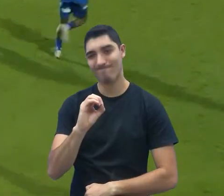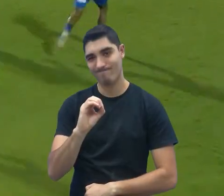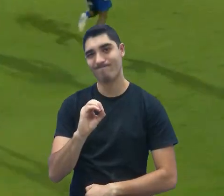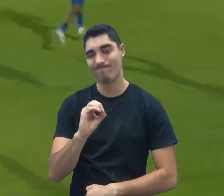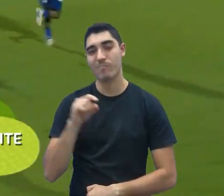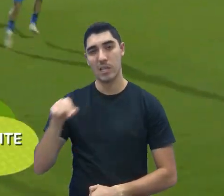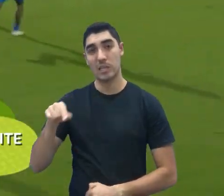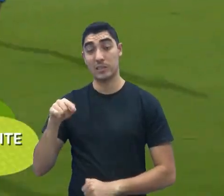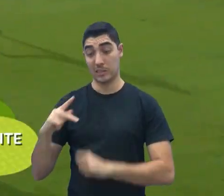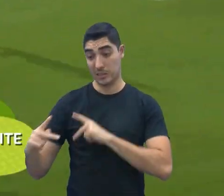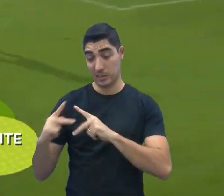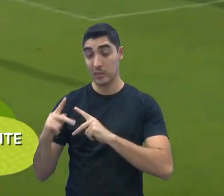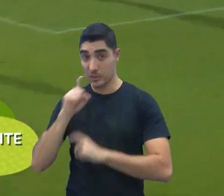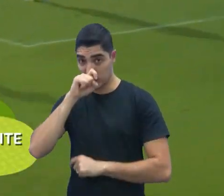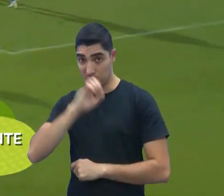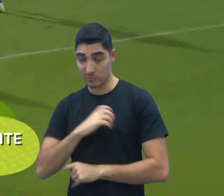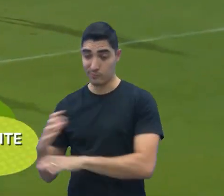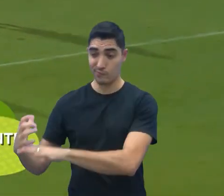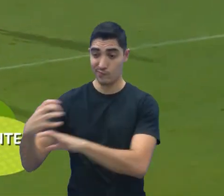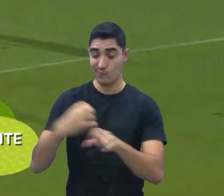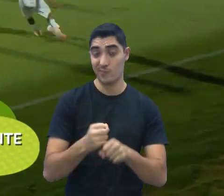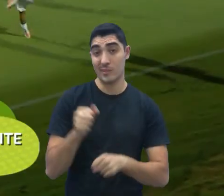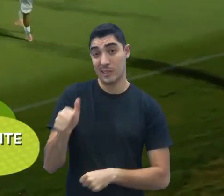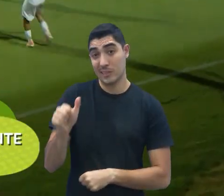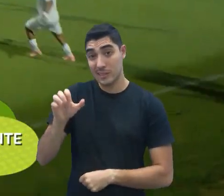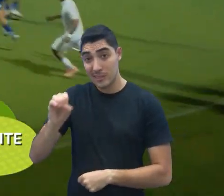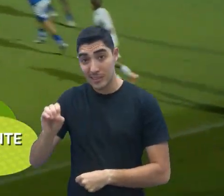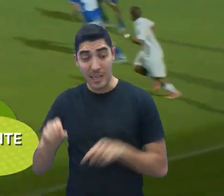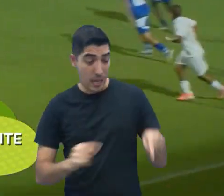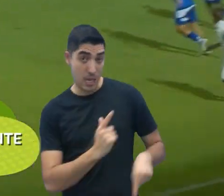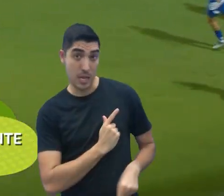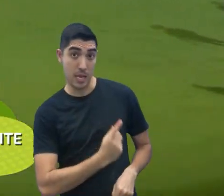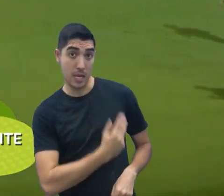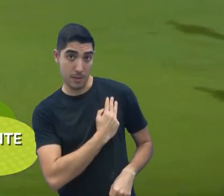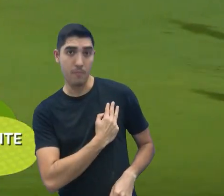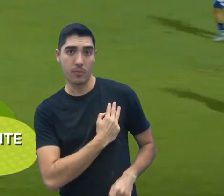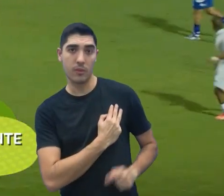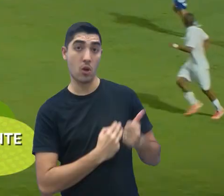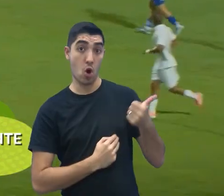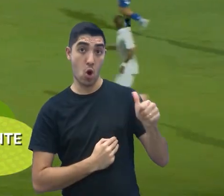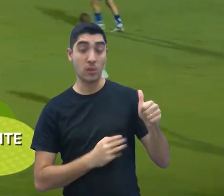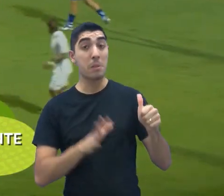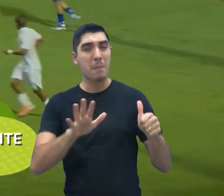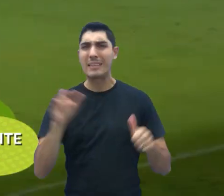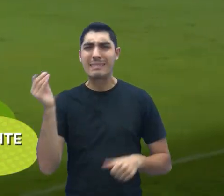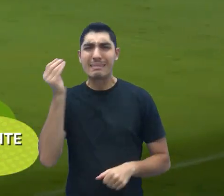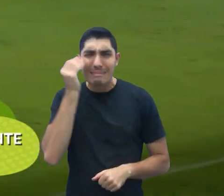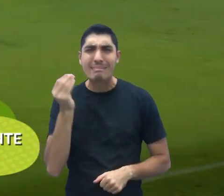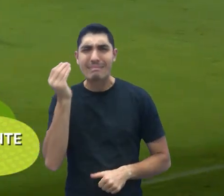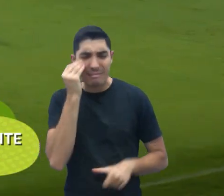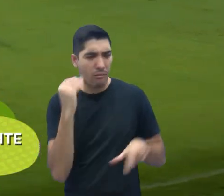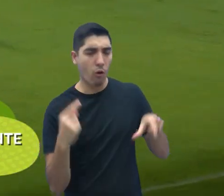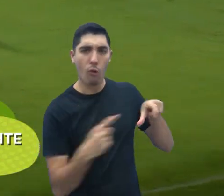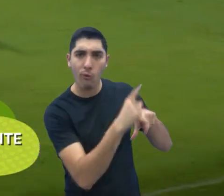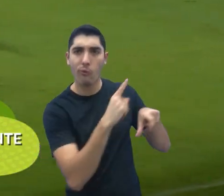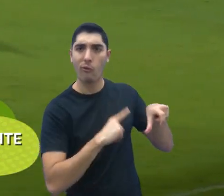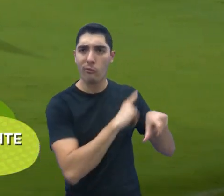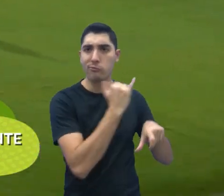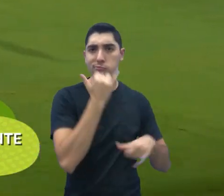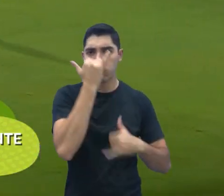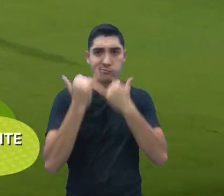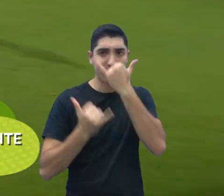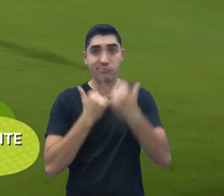O Carcará, com vantagem numérica, tentava, mas a pontaria não era das melhores. Gabriel Afonso,